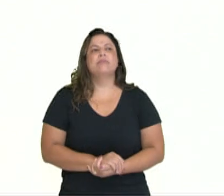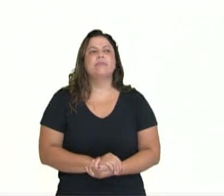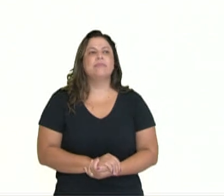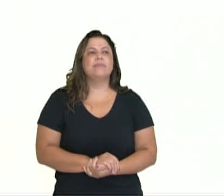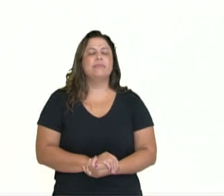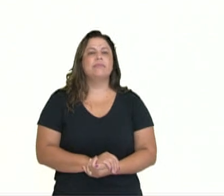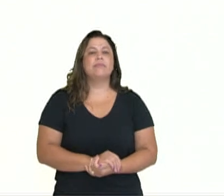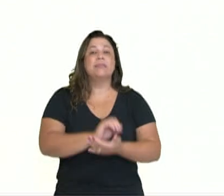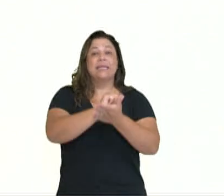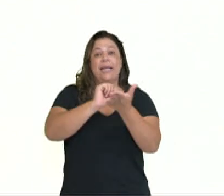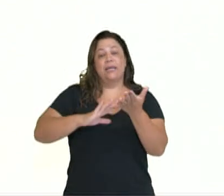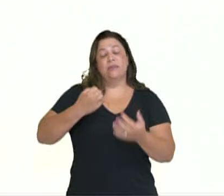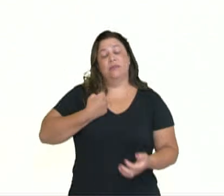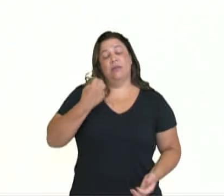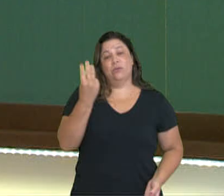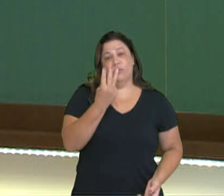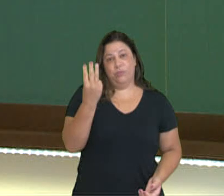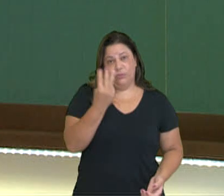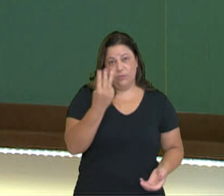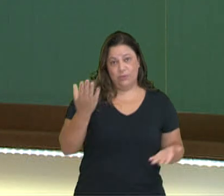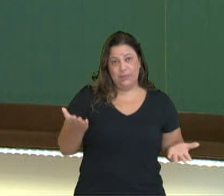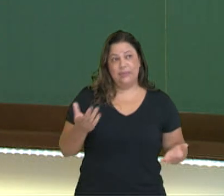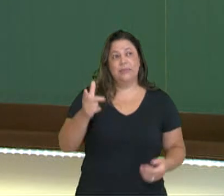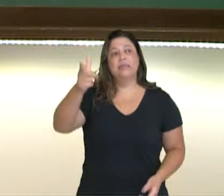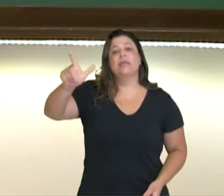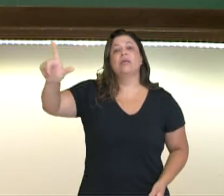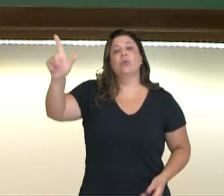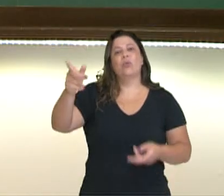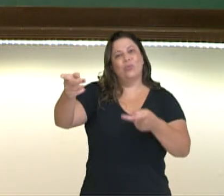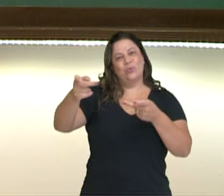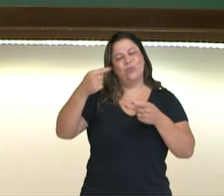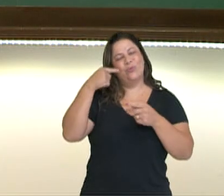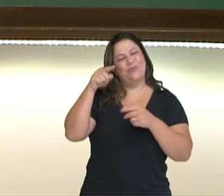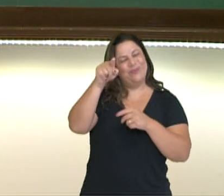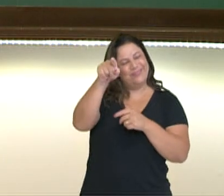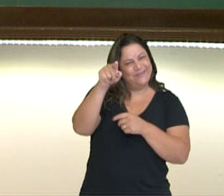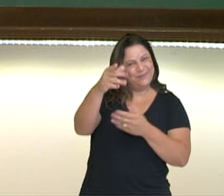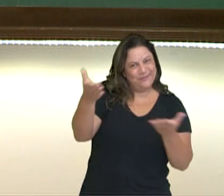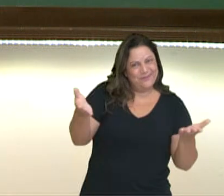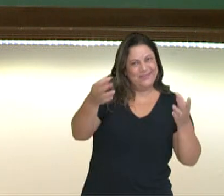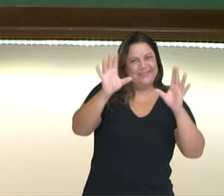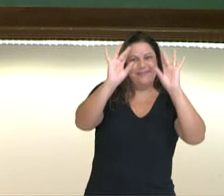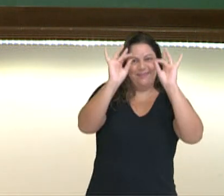Na atividade 3, eu tenho um outro convite de descrição para você.